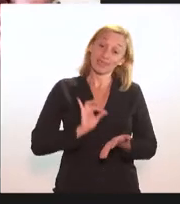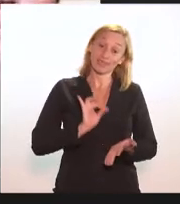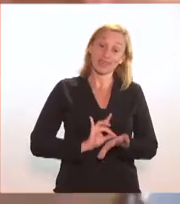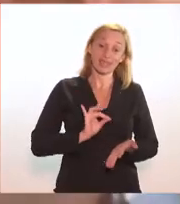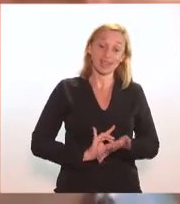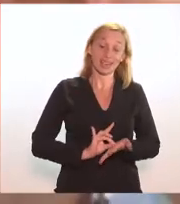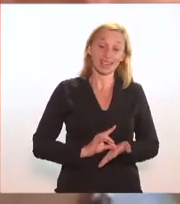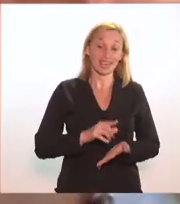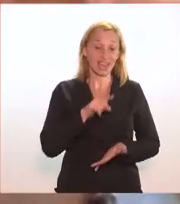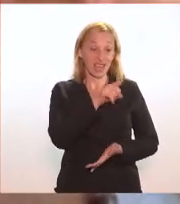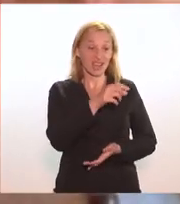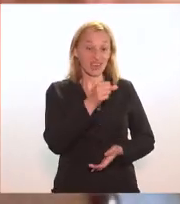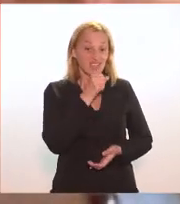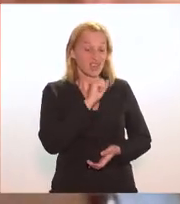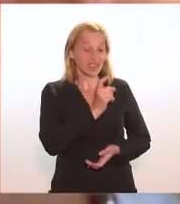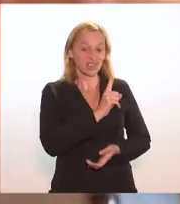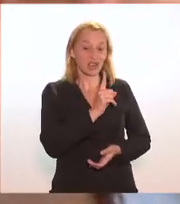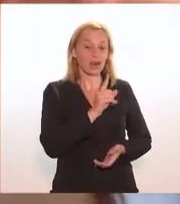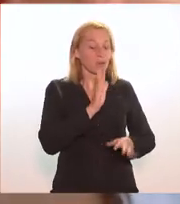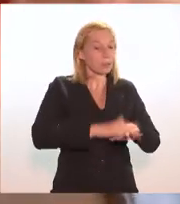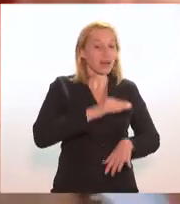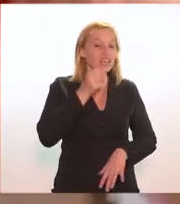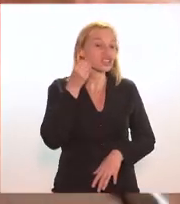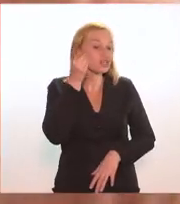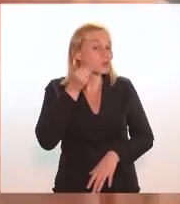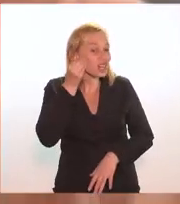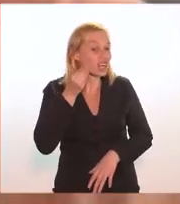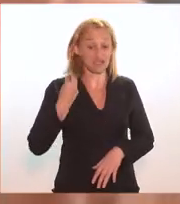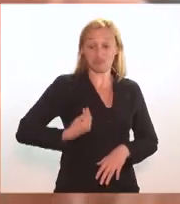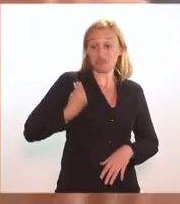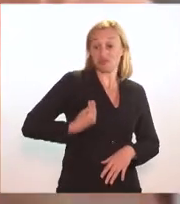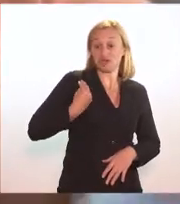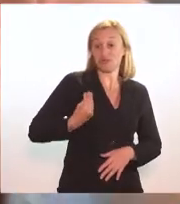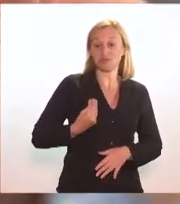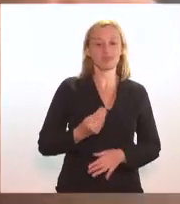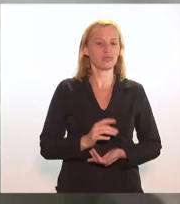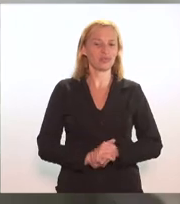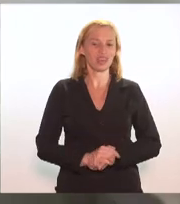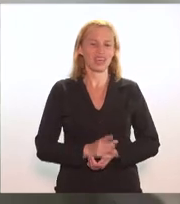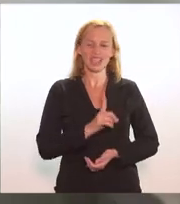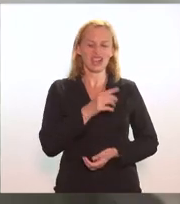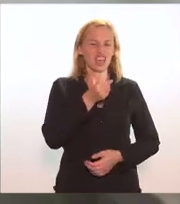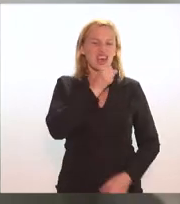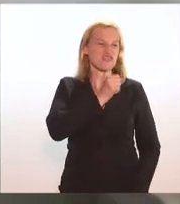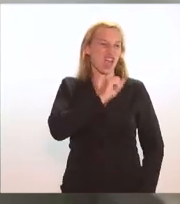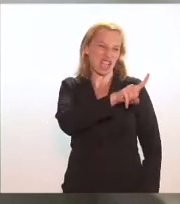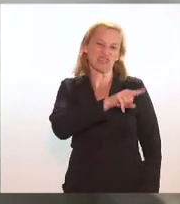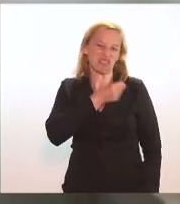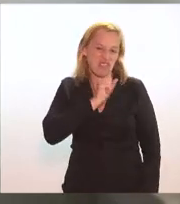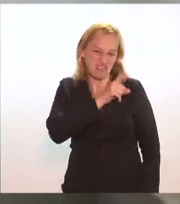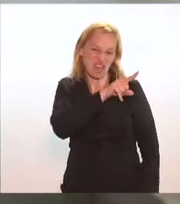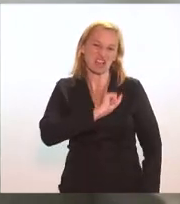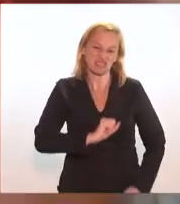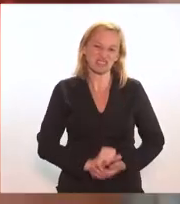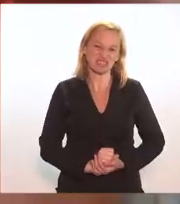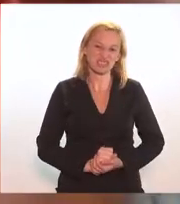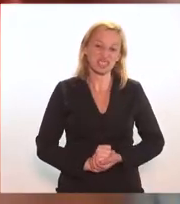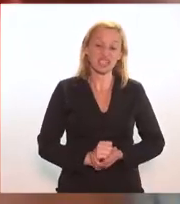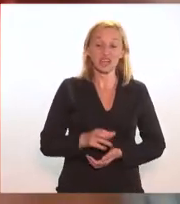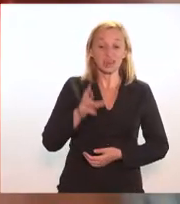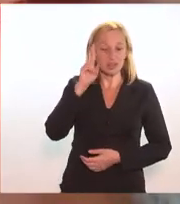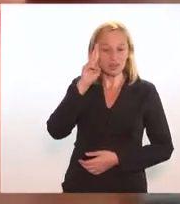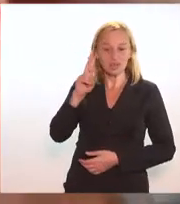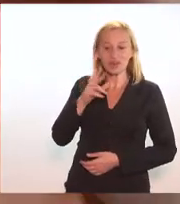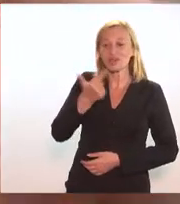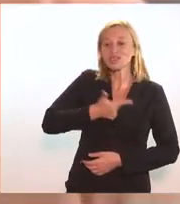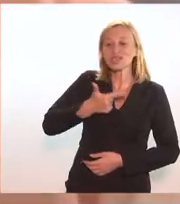mais velho, senhor presidente. Ele é o mais experiente, o mais vivido. É o mais velho, ele não tem uma questão. E o senhor é o